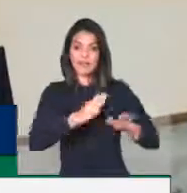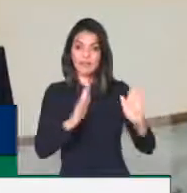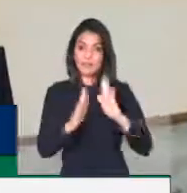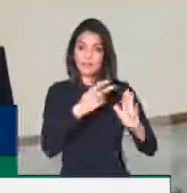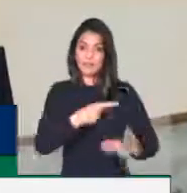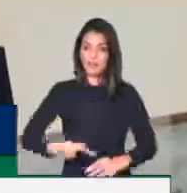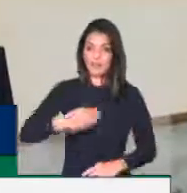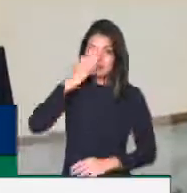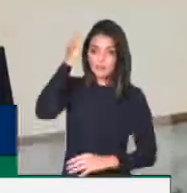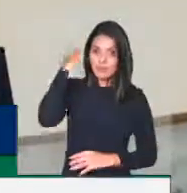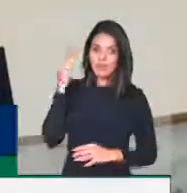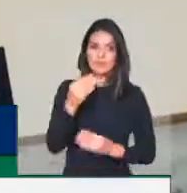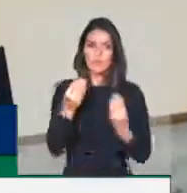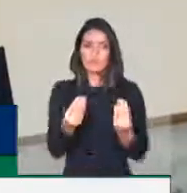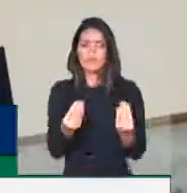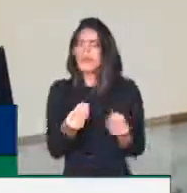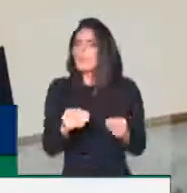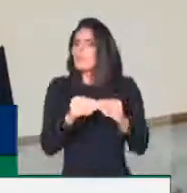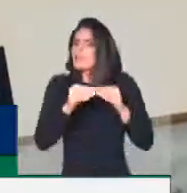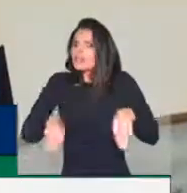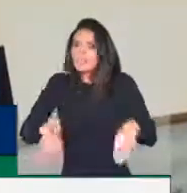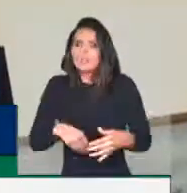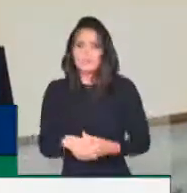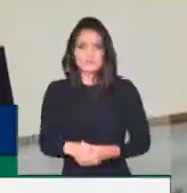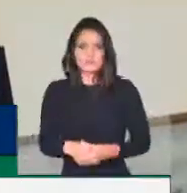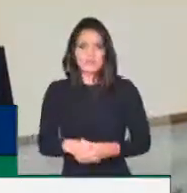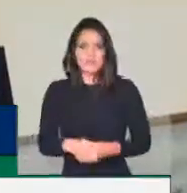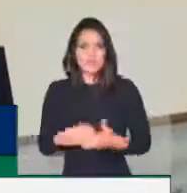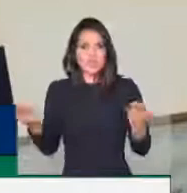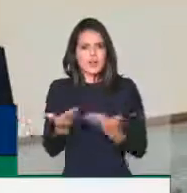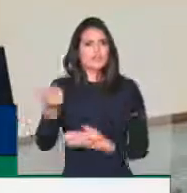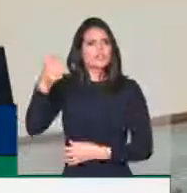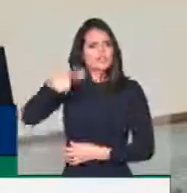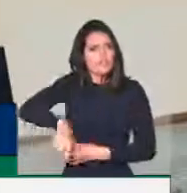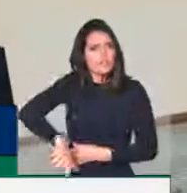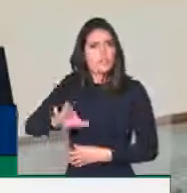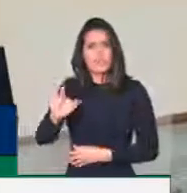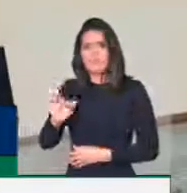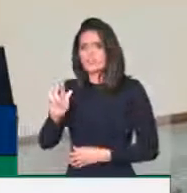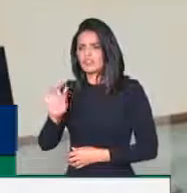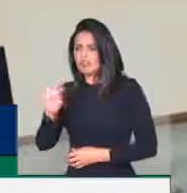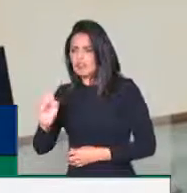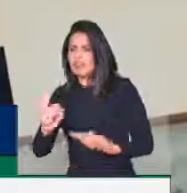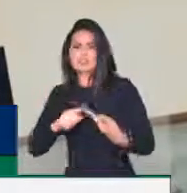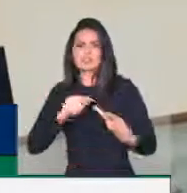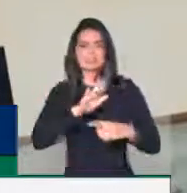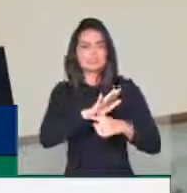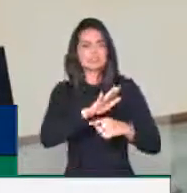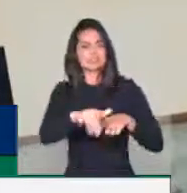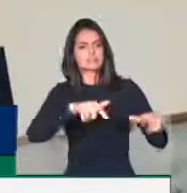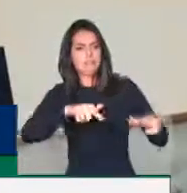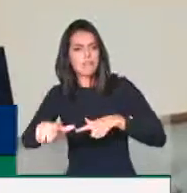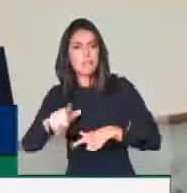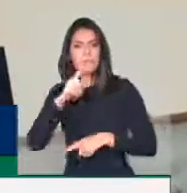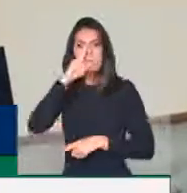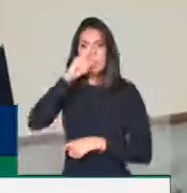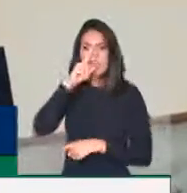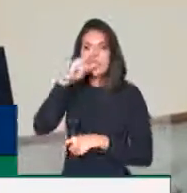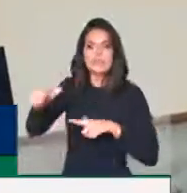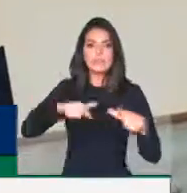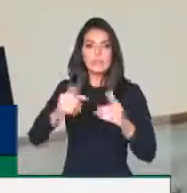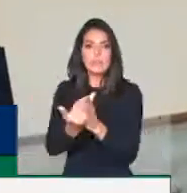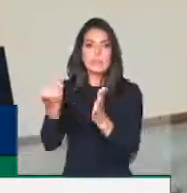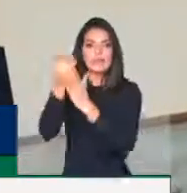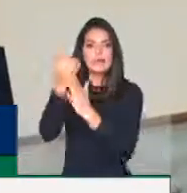aquela reforma? E agora se insiste nesse erro, presidente. Mexe no fundo de garantia, no acidente de trabalho, na periculosidade, aumenta tempo